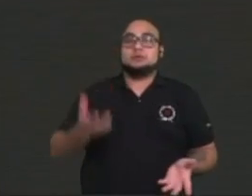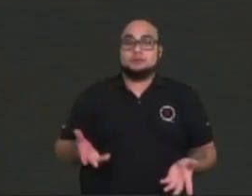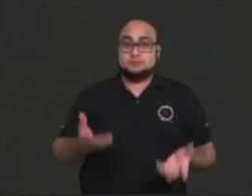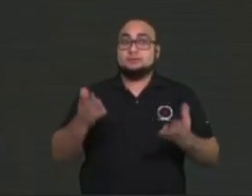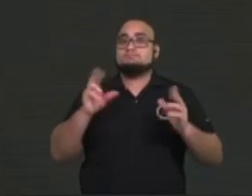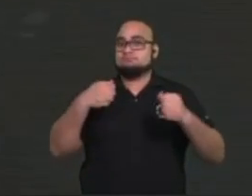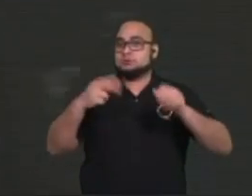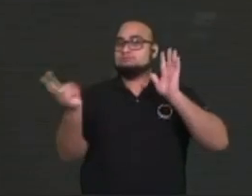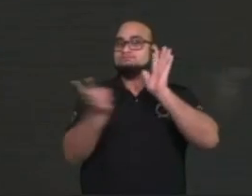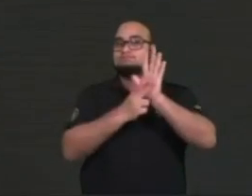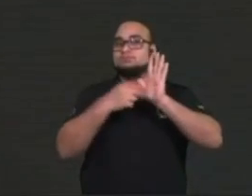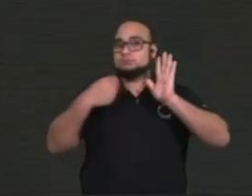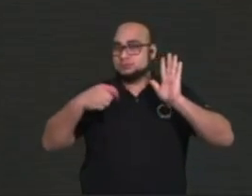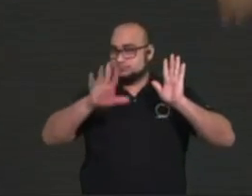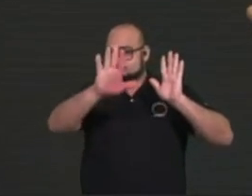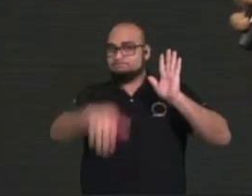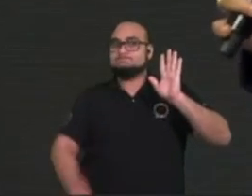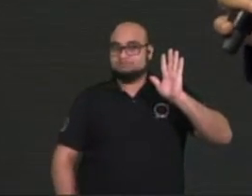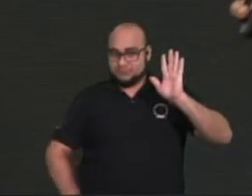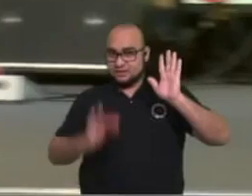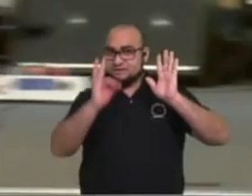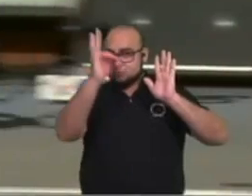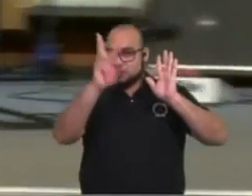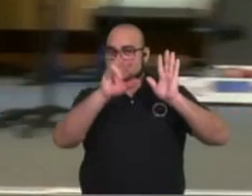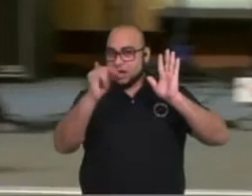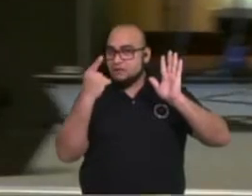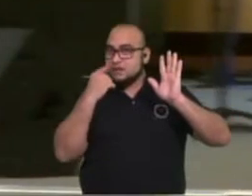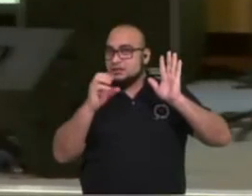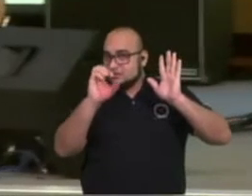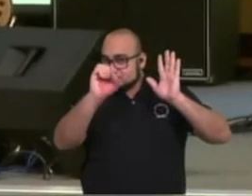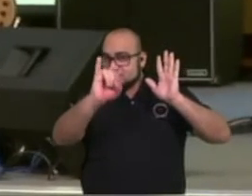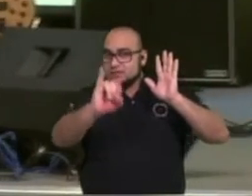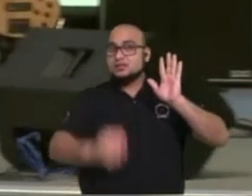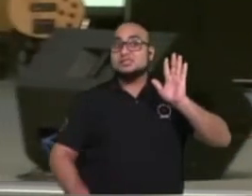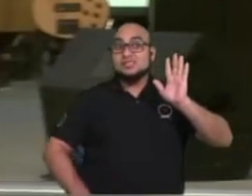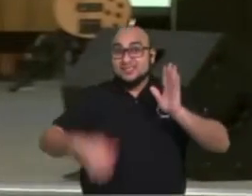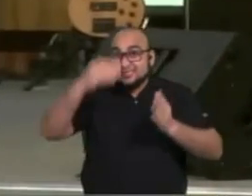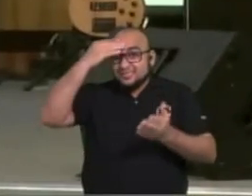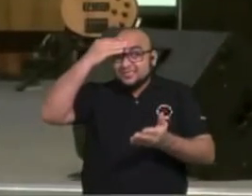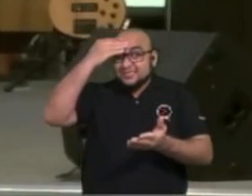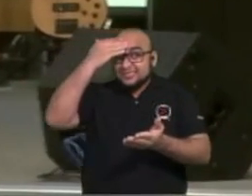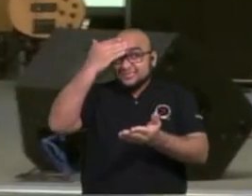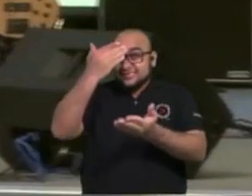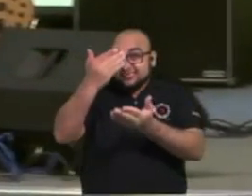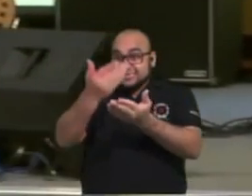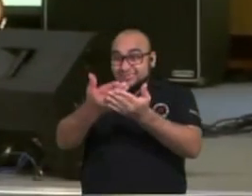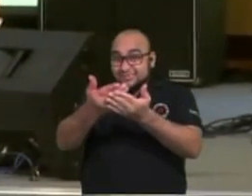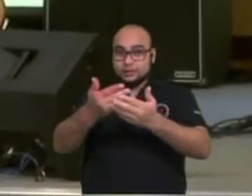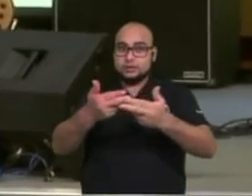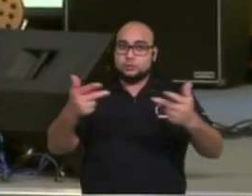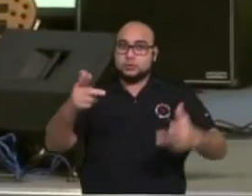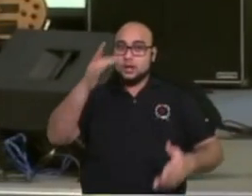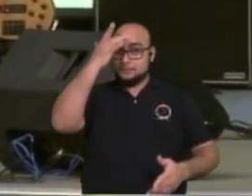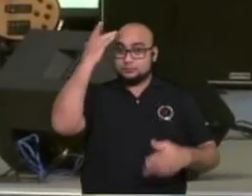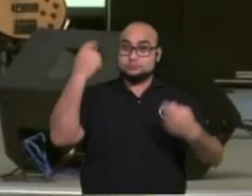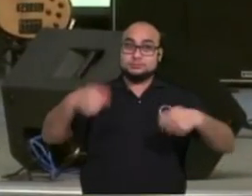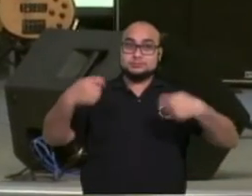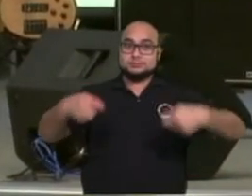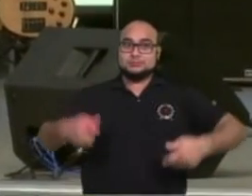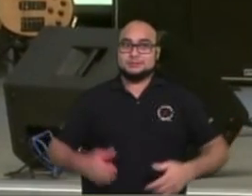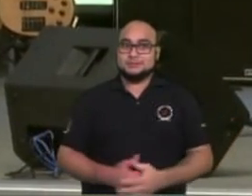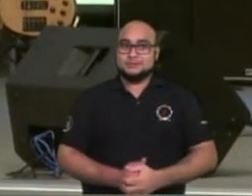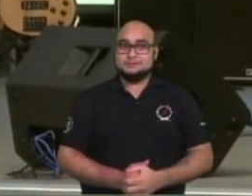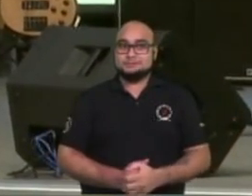que reconhecer um dia vai ter e ele para acreditar em alguma coisa de uma pessoa que comer um saco de 60